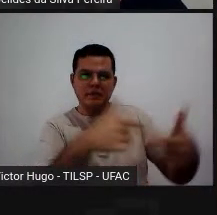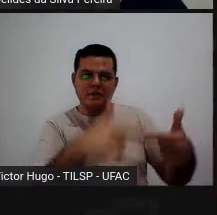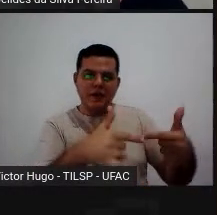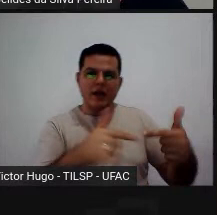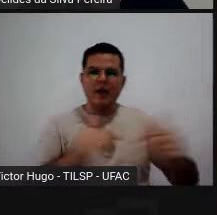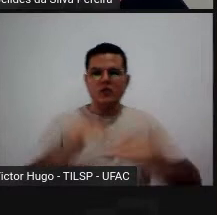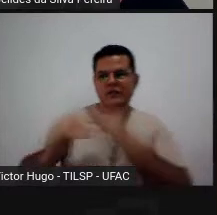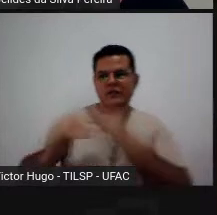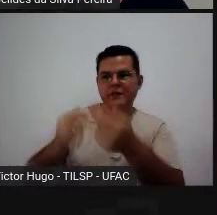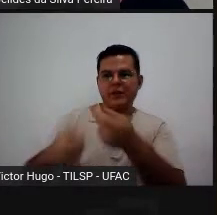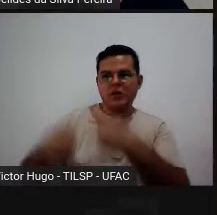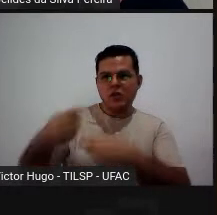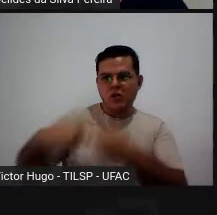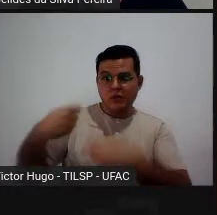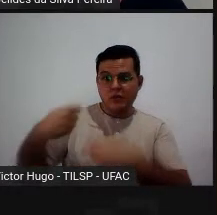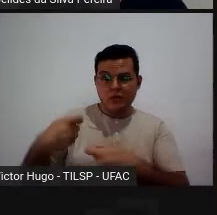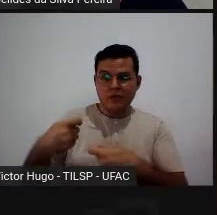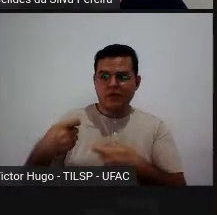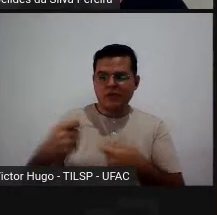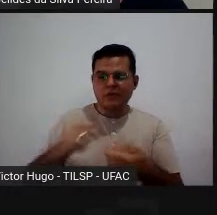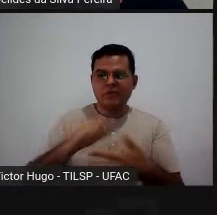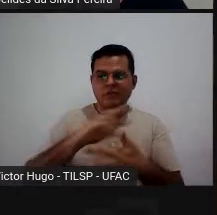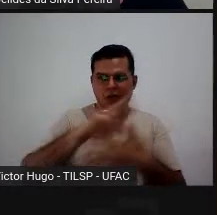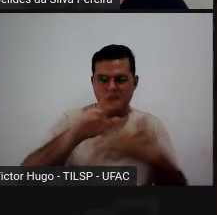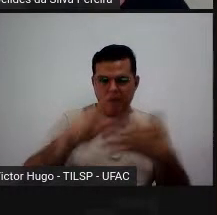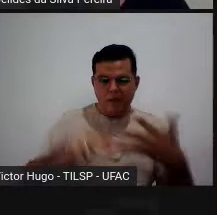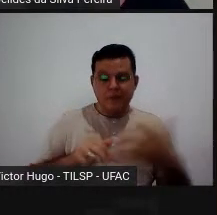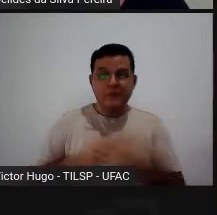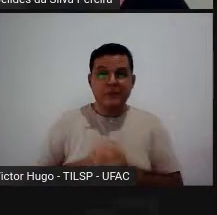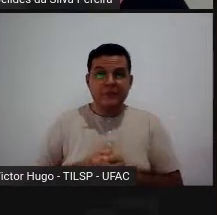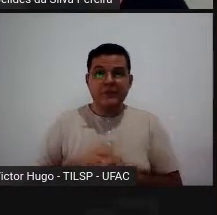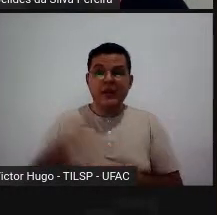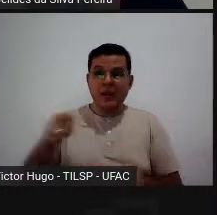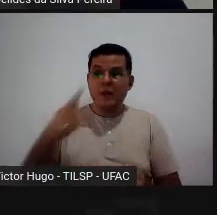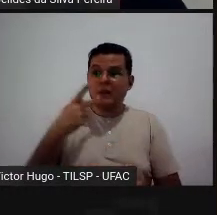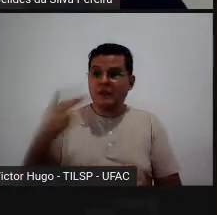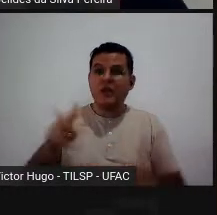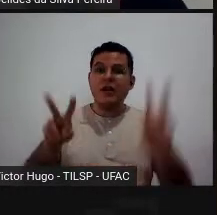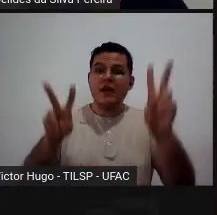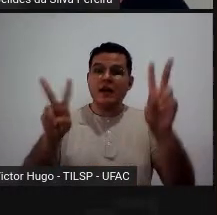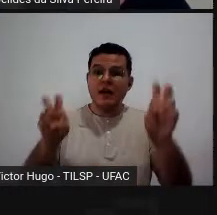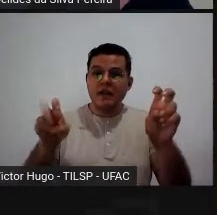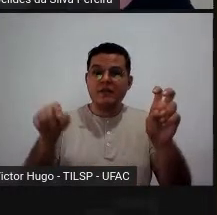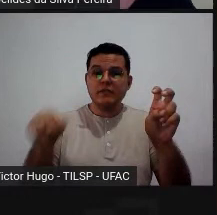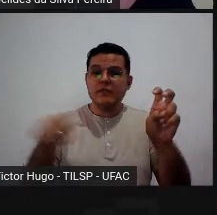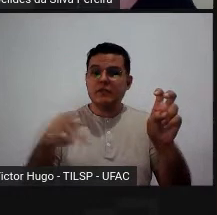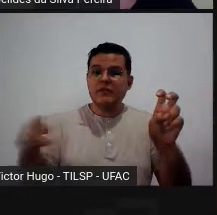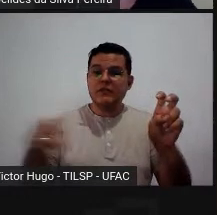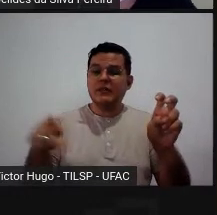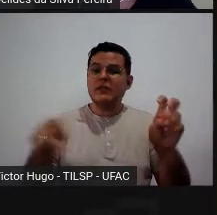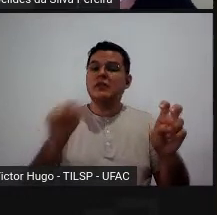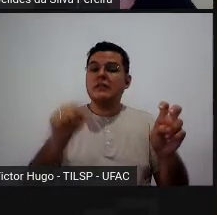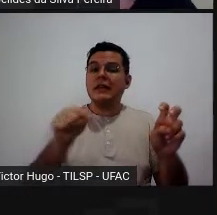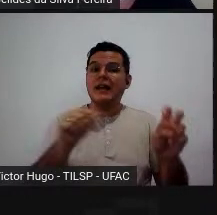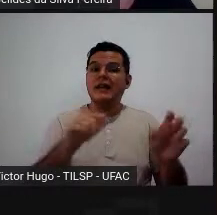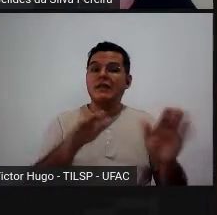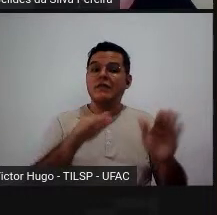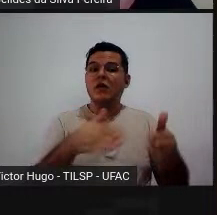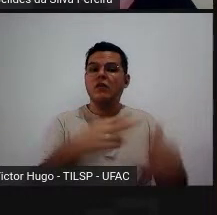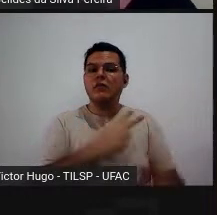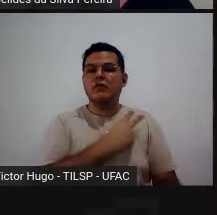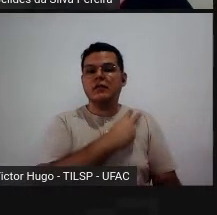professora, quando faz a citação, ela se refere ao ensino médio. Mas nós estamos aqui